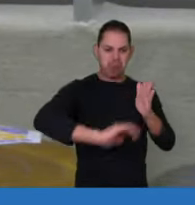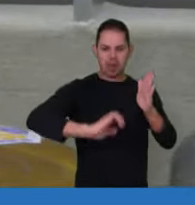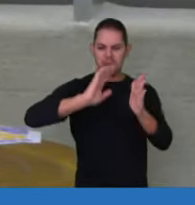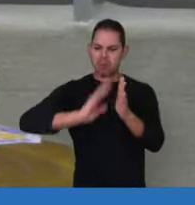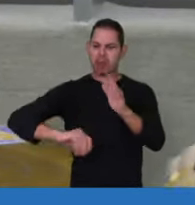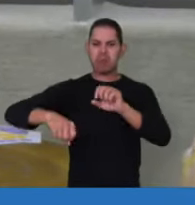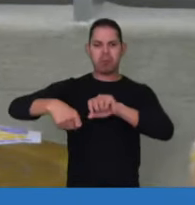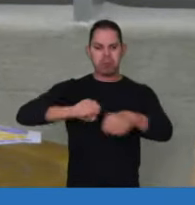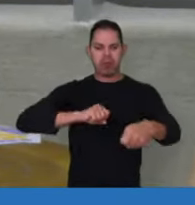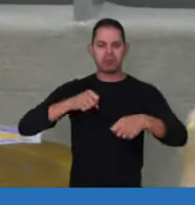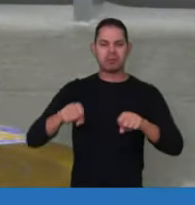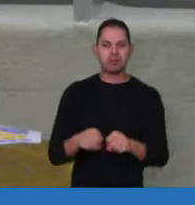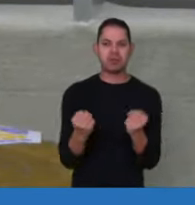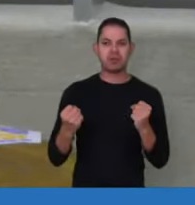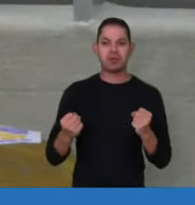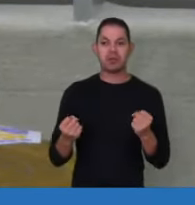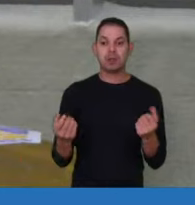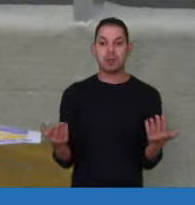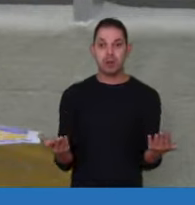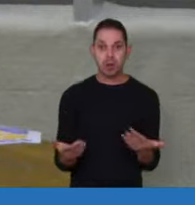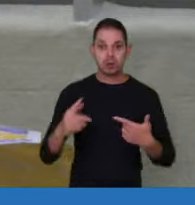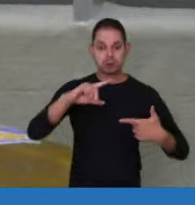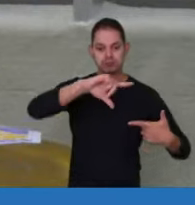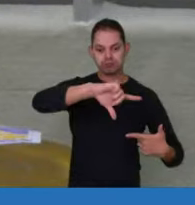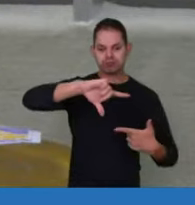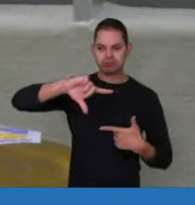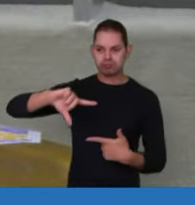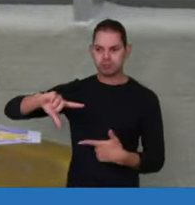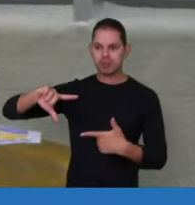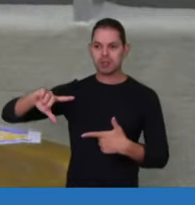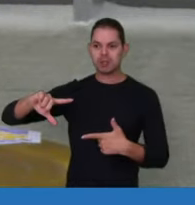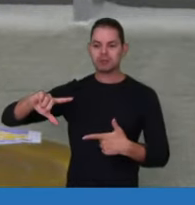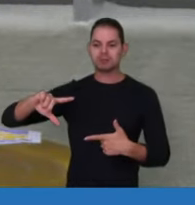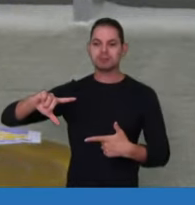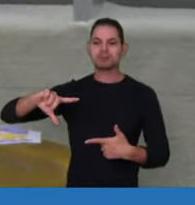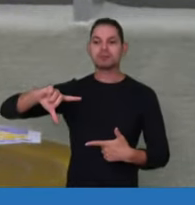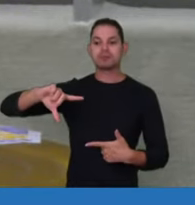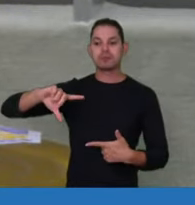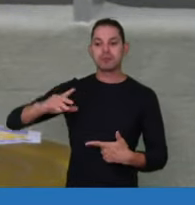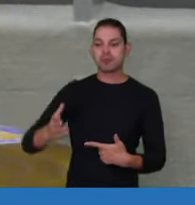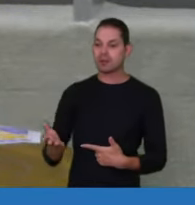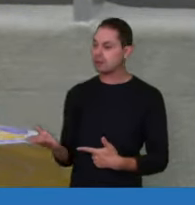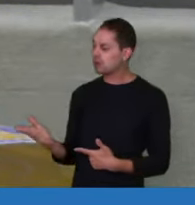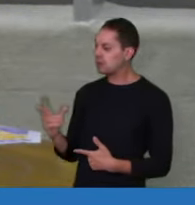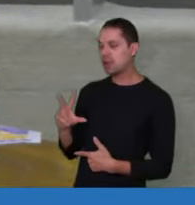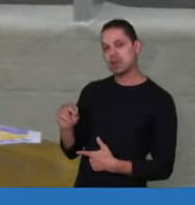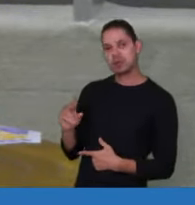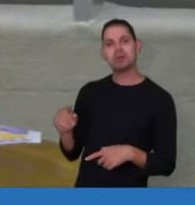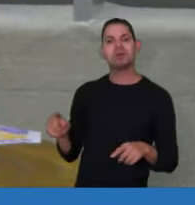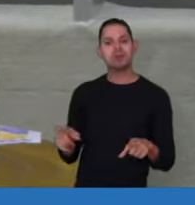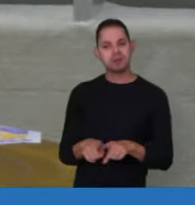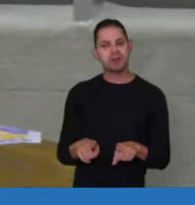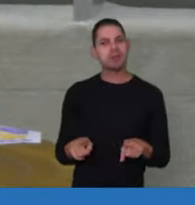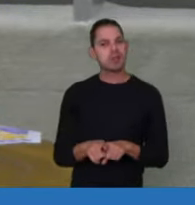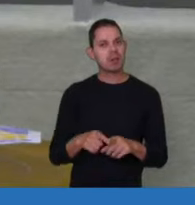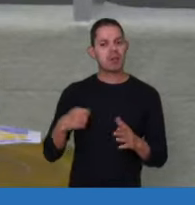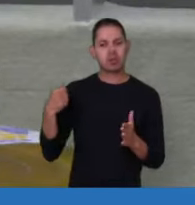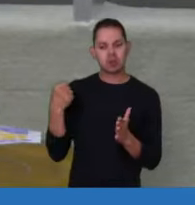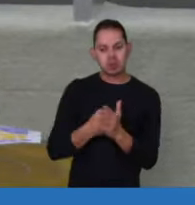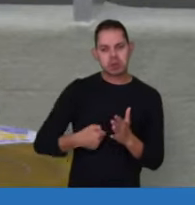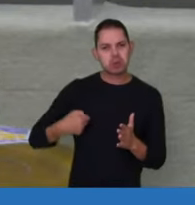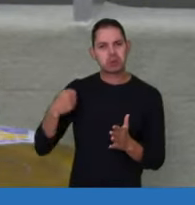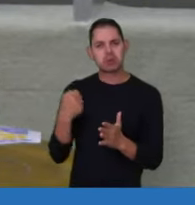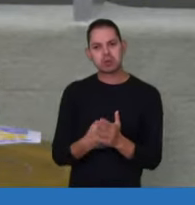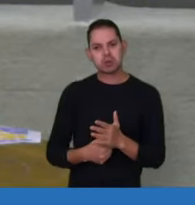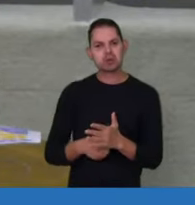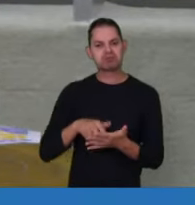hoje essa placa se transformou também num símbolo da nossa luta e da afirmação da